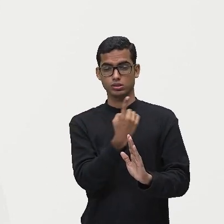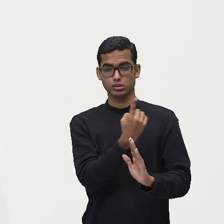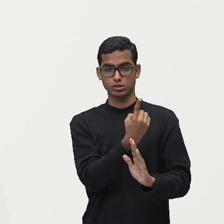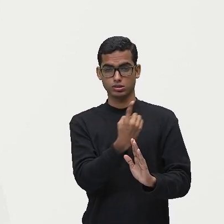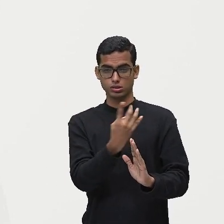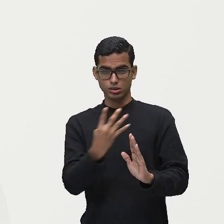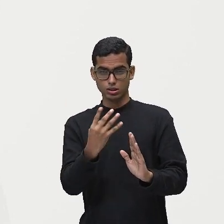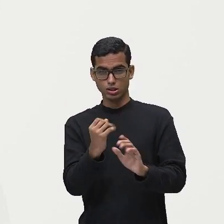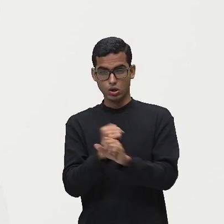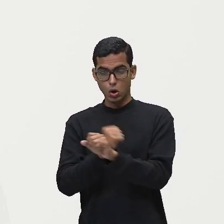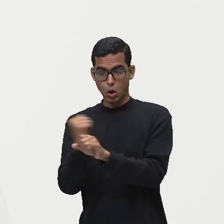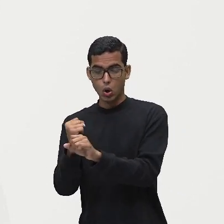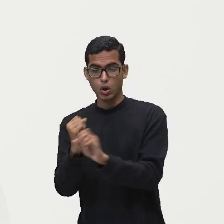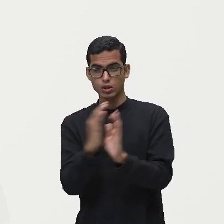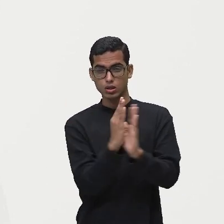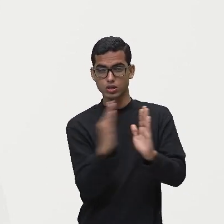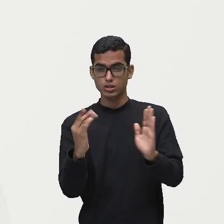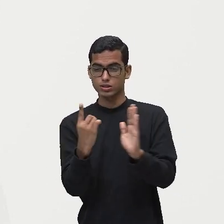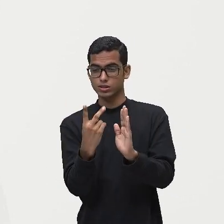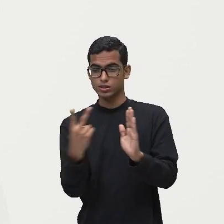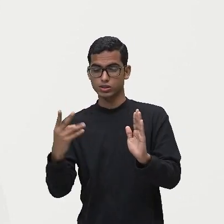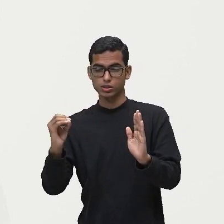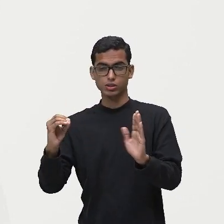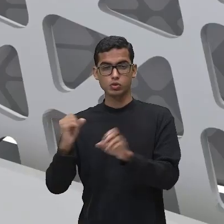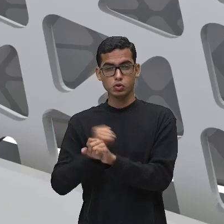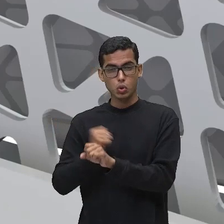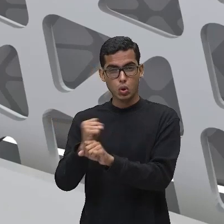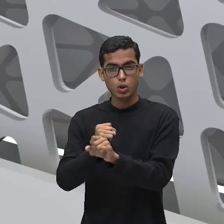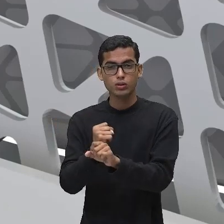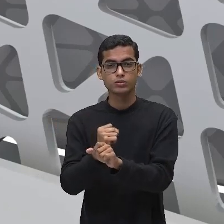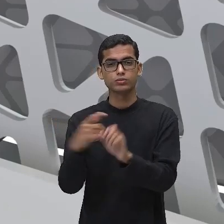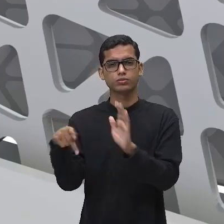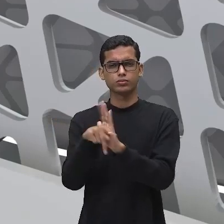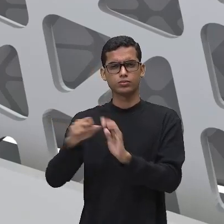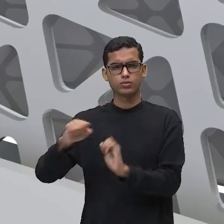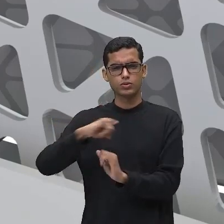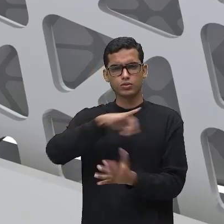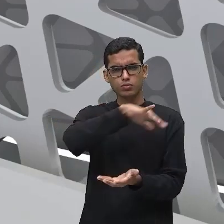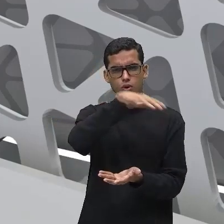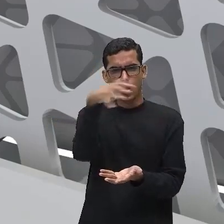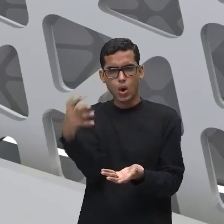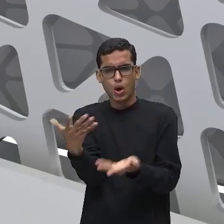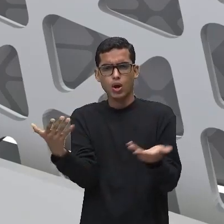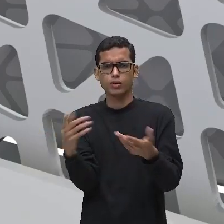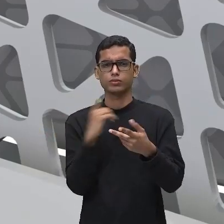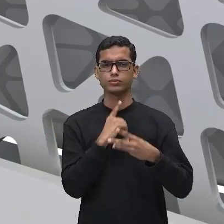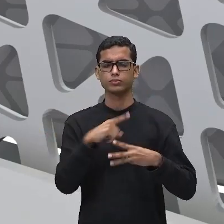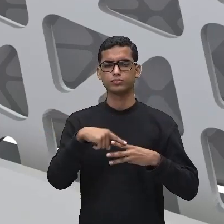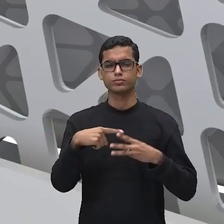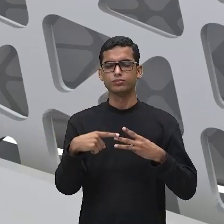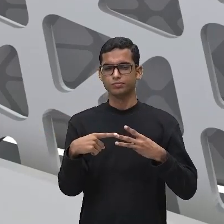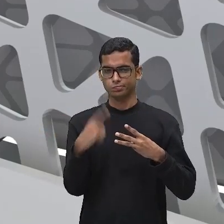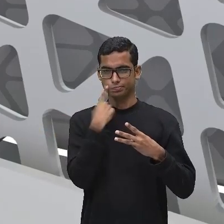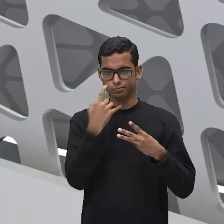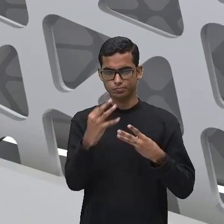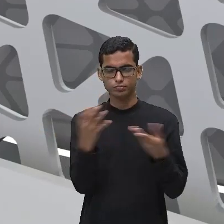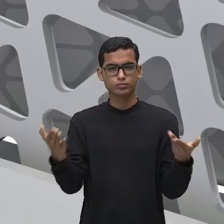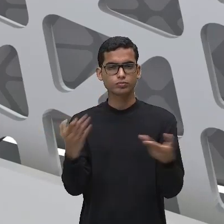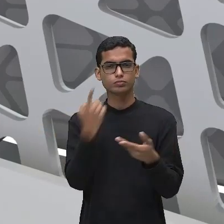É muito tempo de permanência no ar. Agora a gente vai ver dois gráficos. E